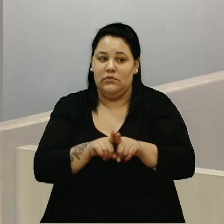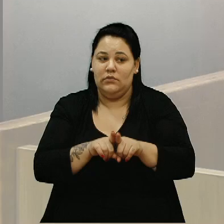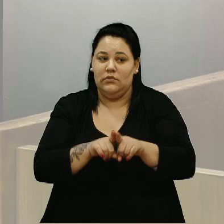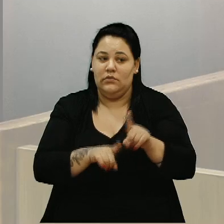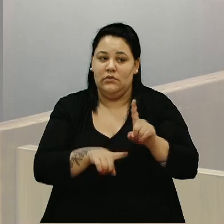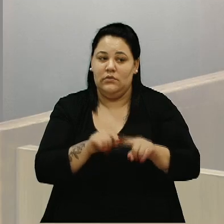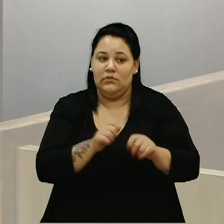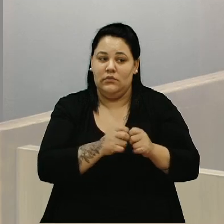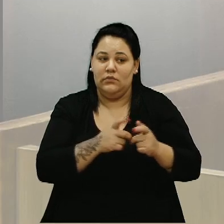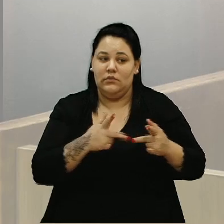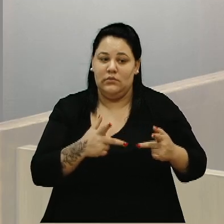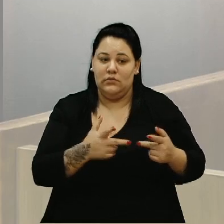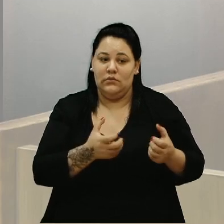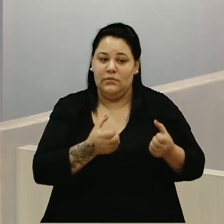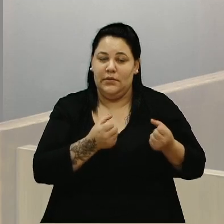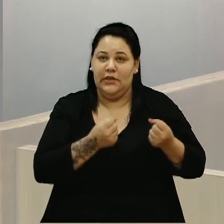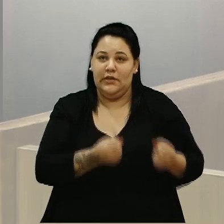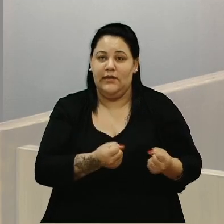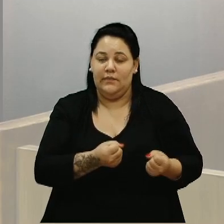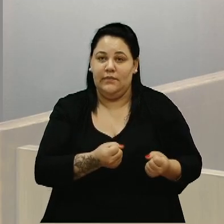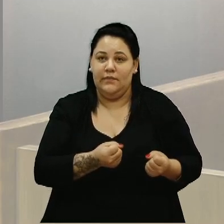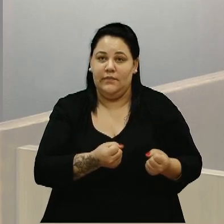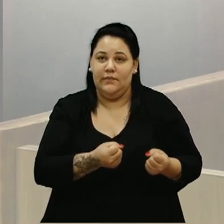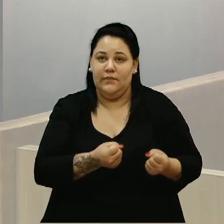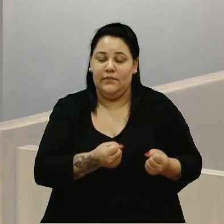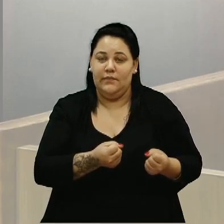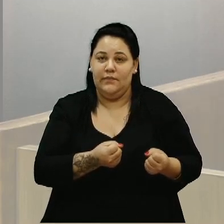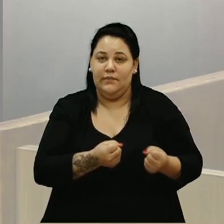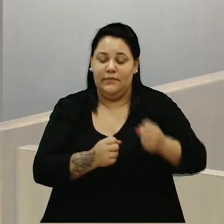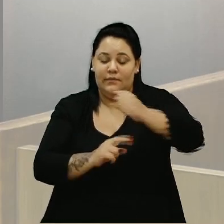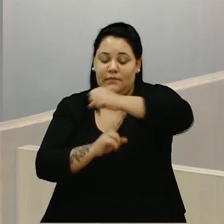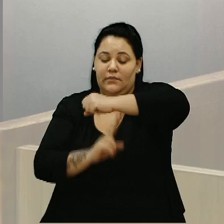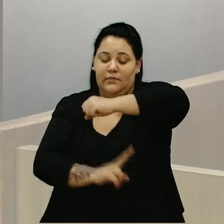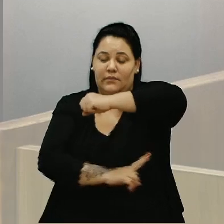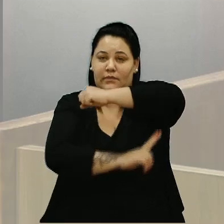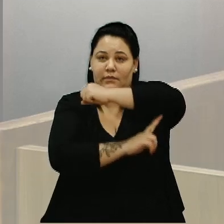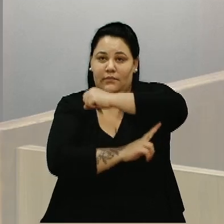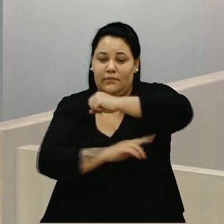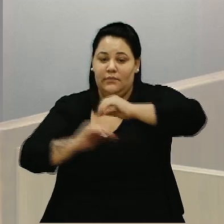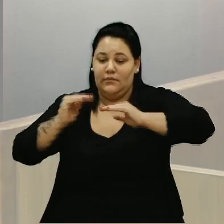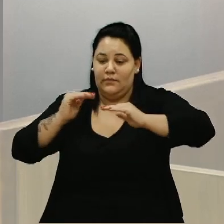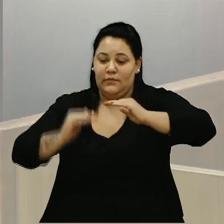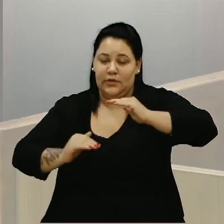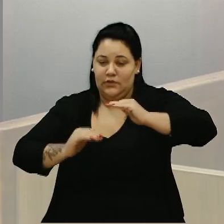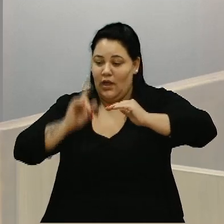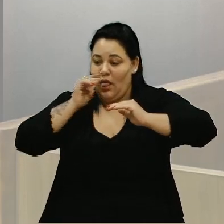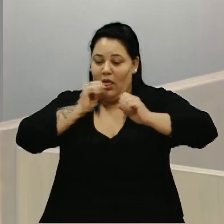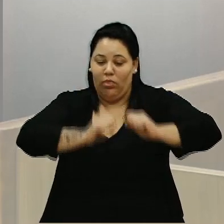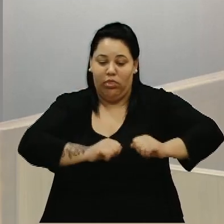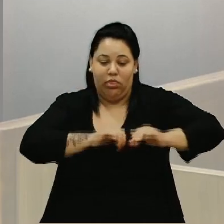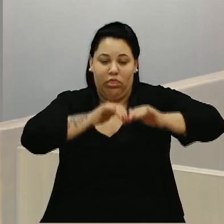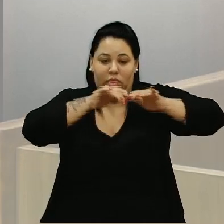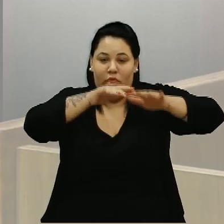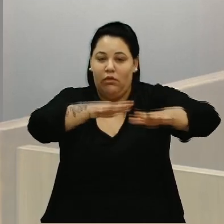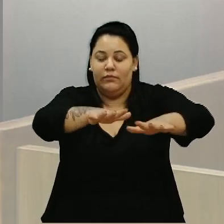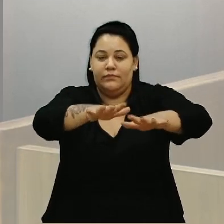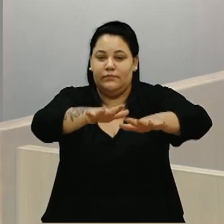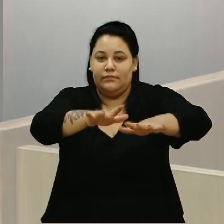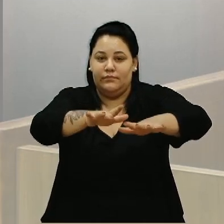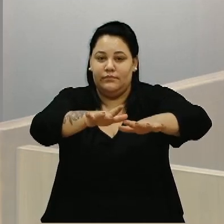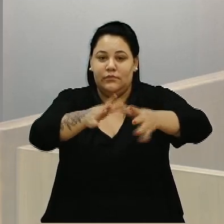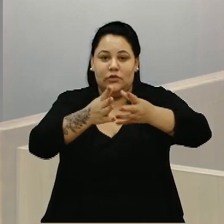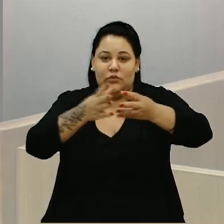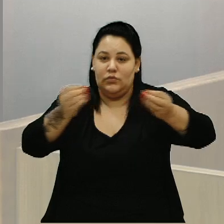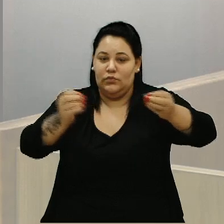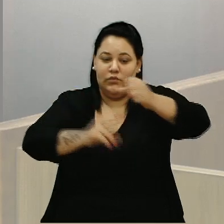material firme. Ela é uma ponte baixinha, pois a água passou por cima e não levou essa ponte aonde está sendo usada essa